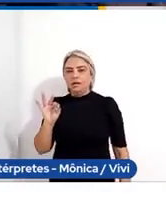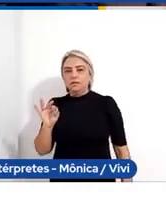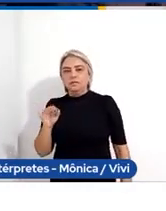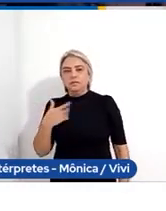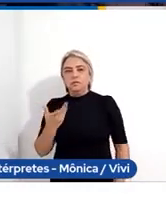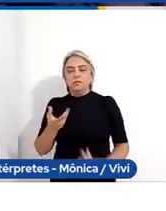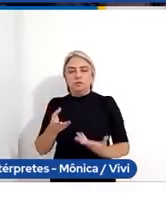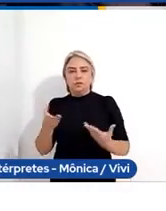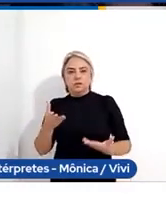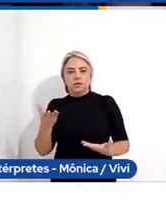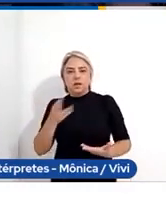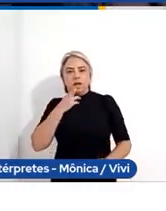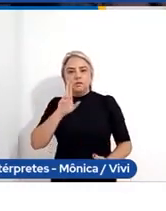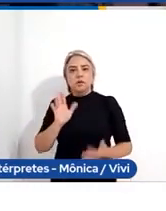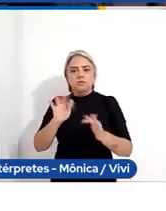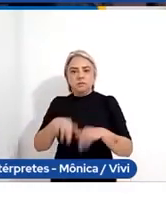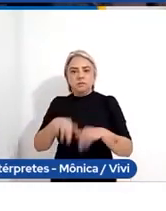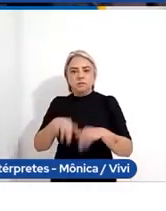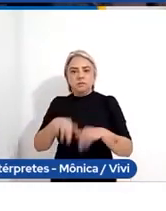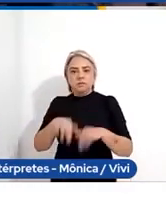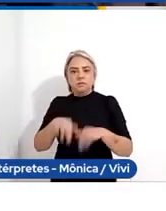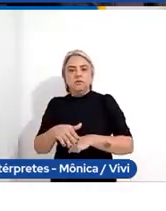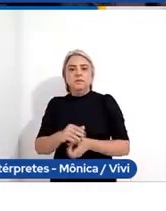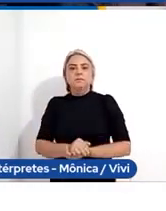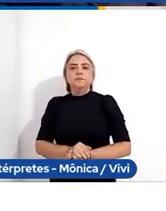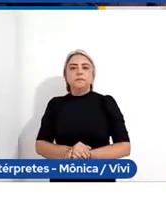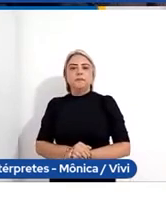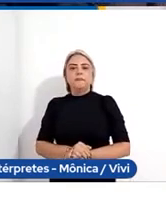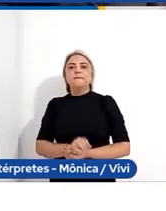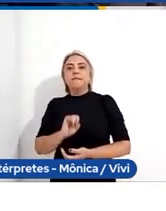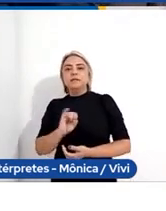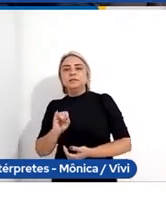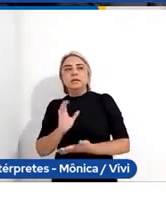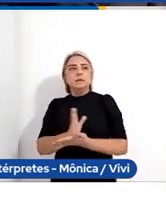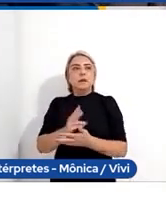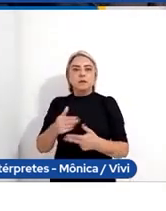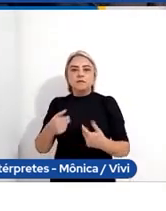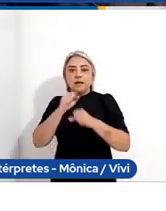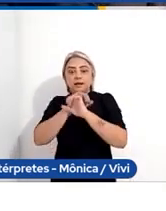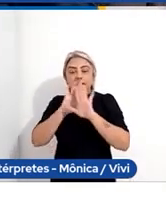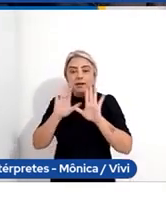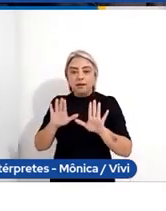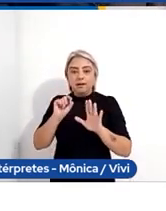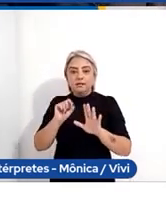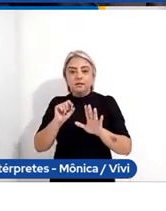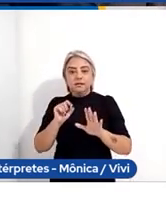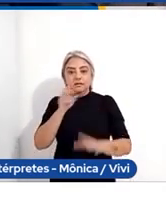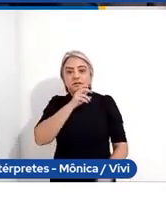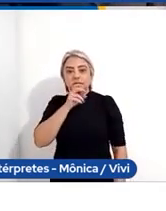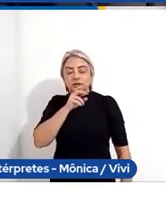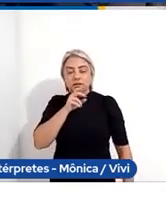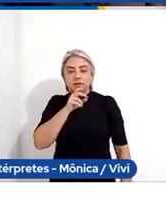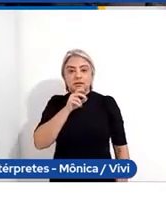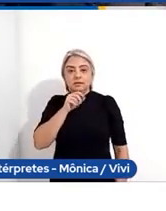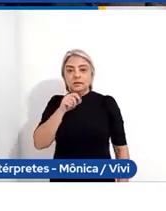hoje como a resposta final da pandemia, mas se alguma coisa deveria ficar clara dessa emergência toda, é que